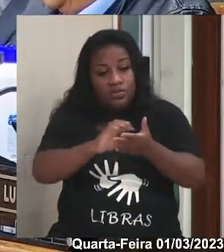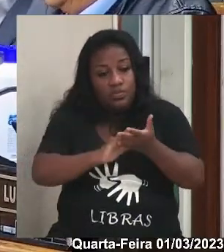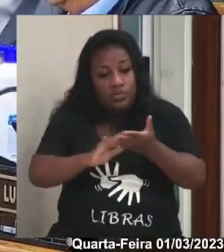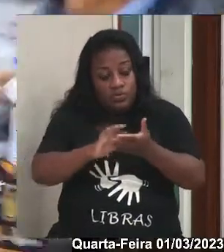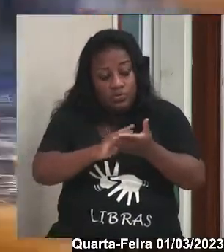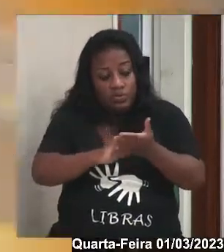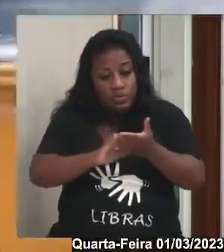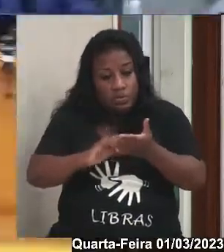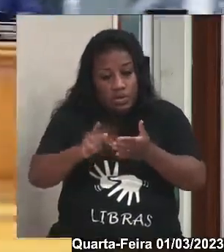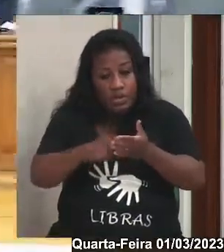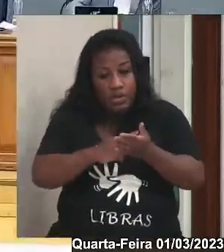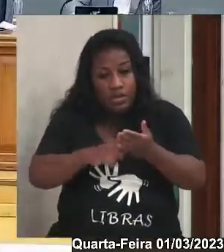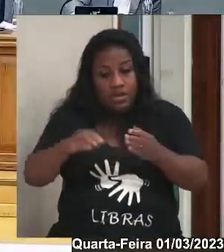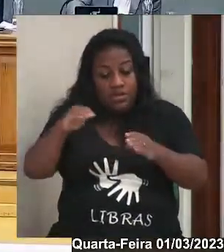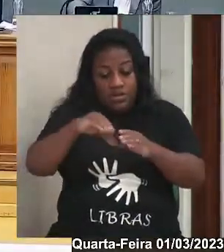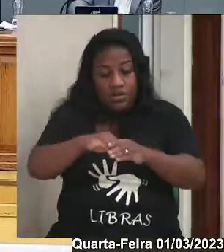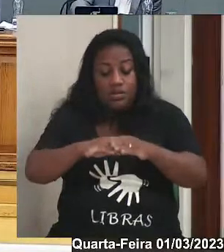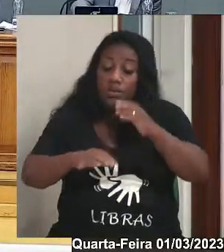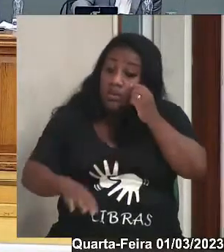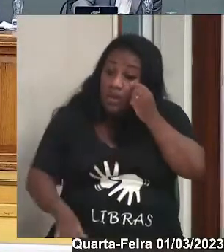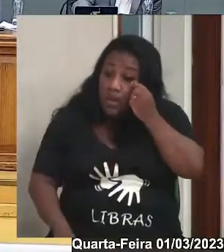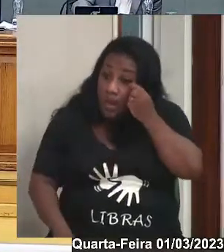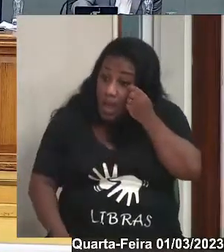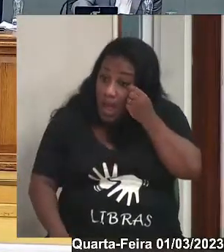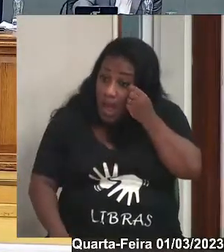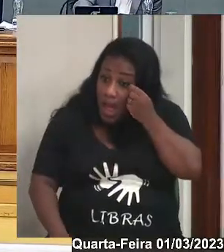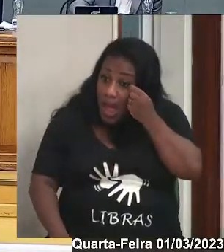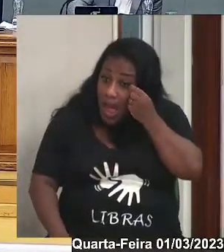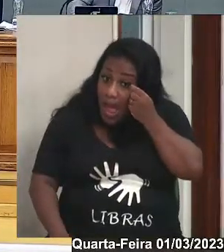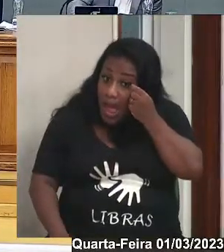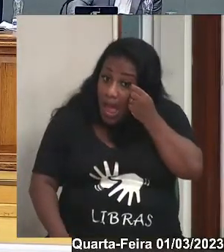os vereadores podem computar o voto de forma eletrônica.